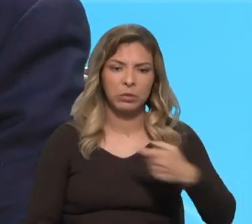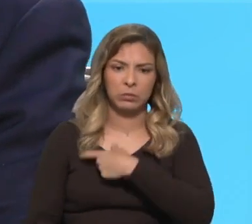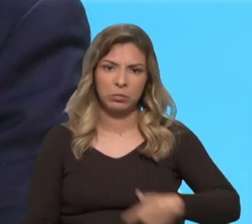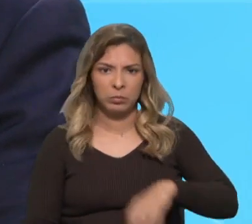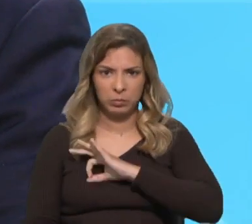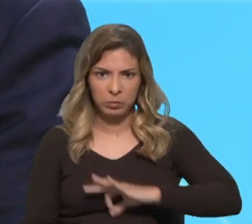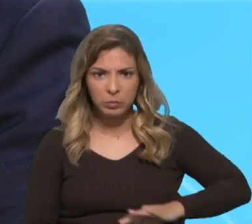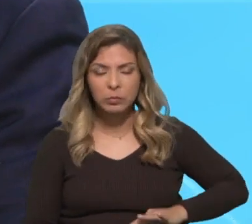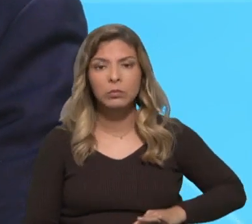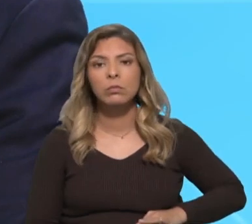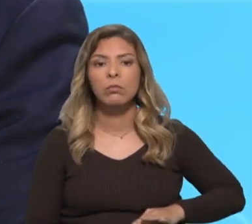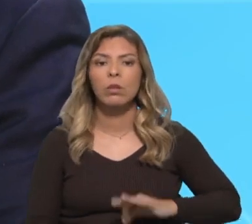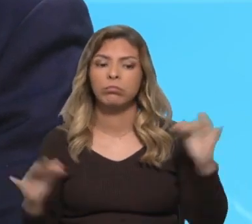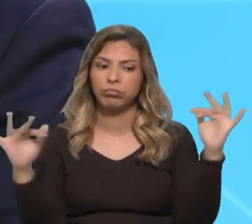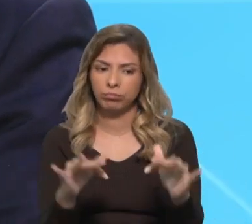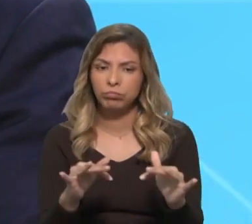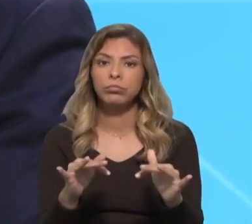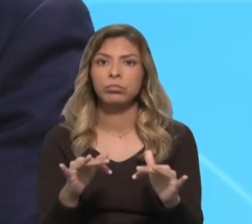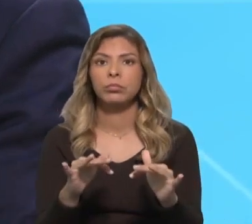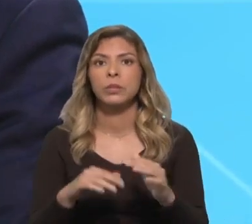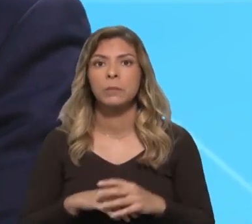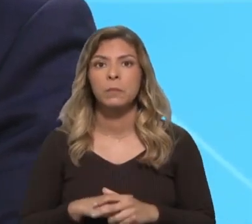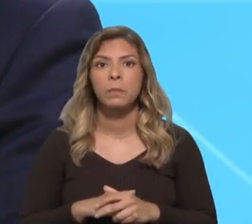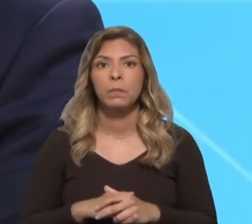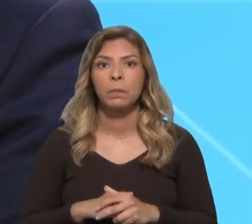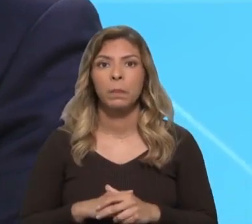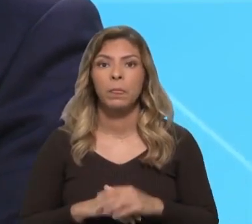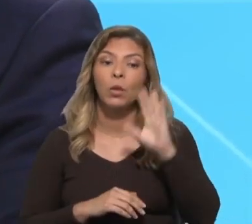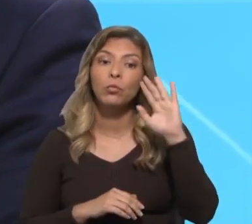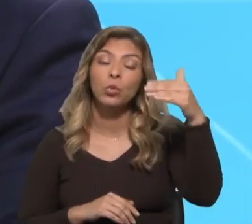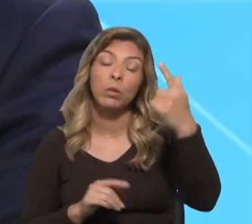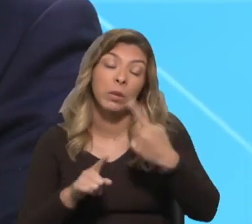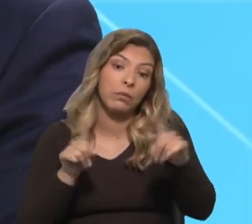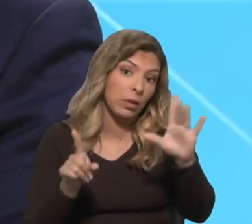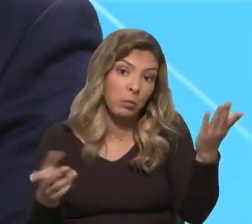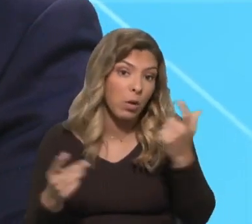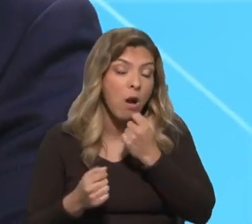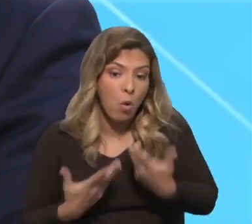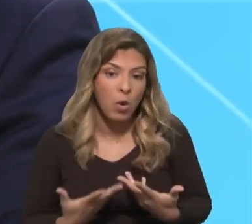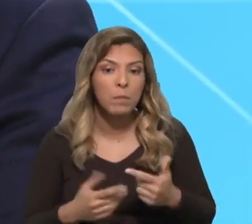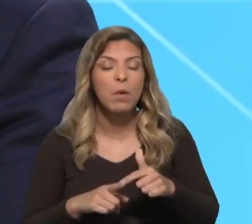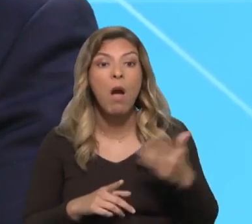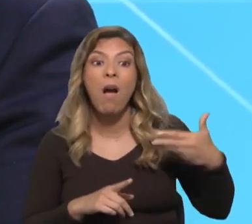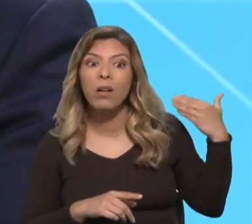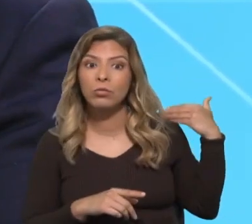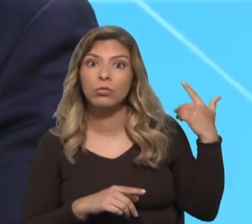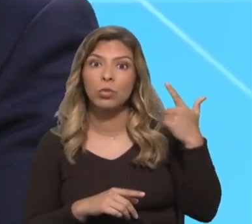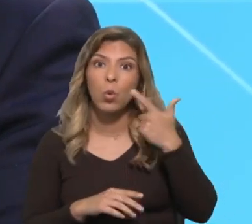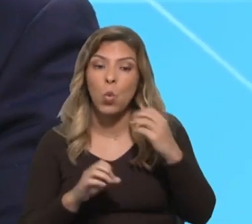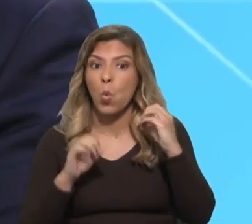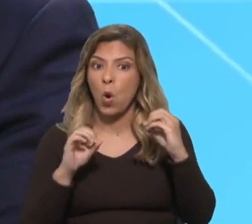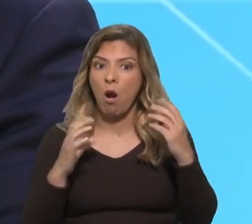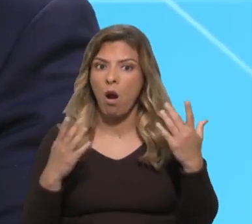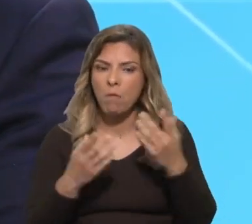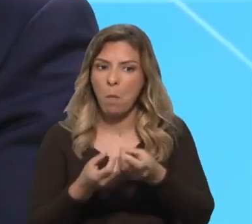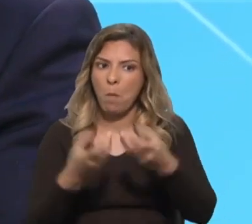Portanto, nunca, até hoje, portanto, no futuro poderá ser diferente, nunca a Igreja esteve tão representada no